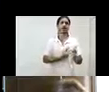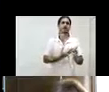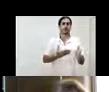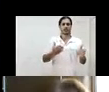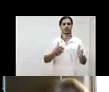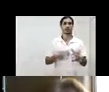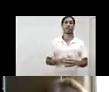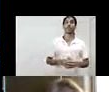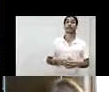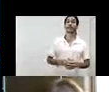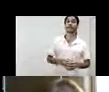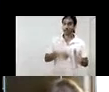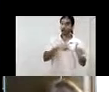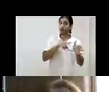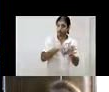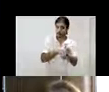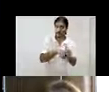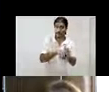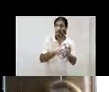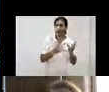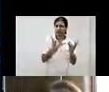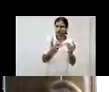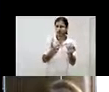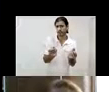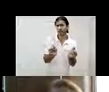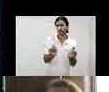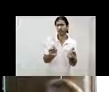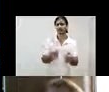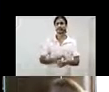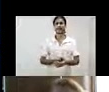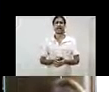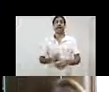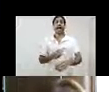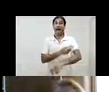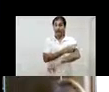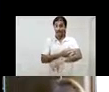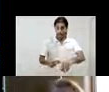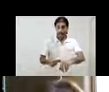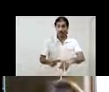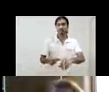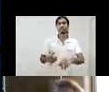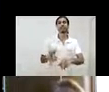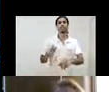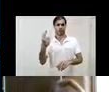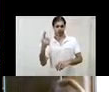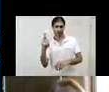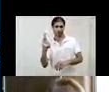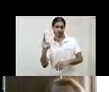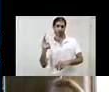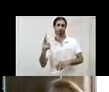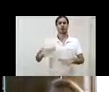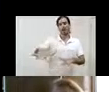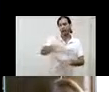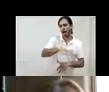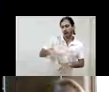Isso o estudo porque isso é um estudo ativográfico, porque a descrição densa, a observação, a